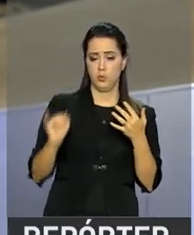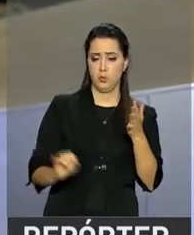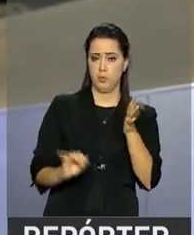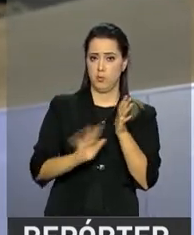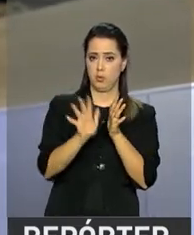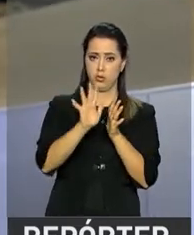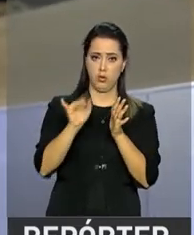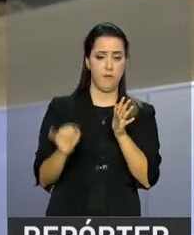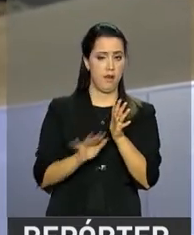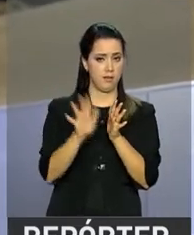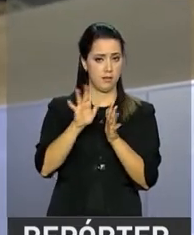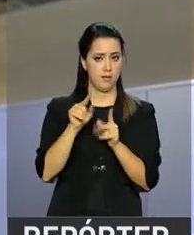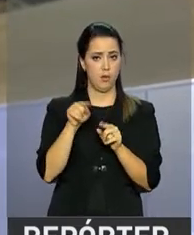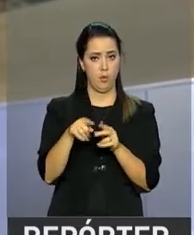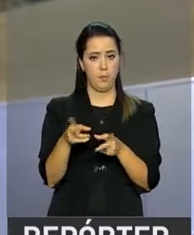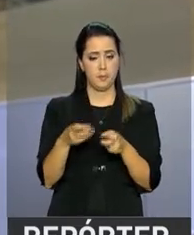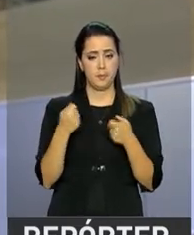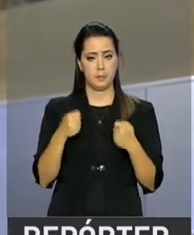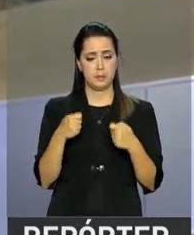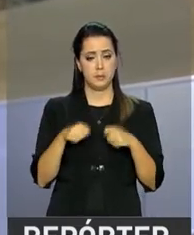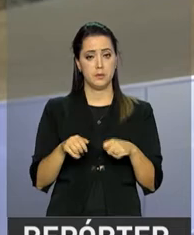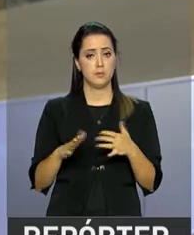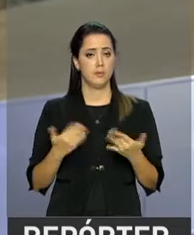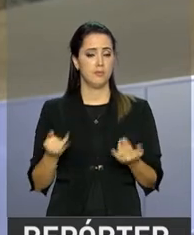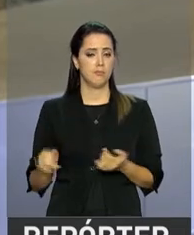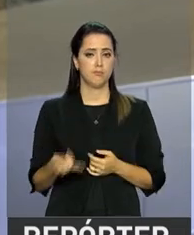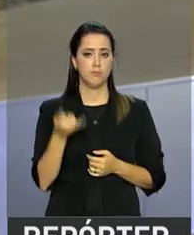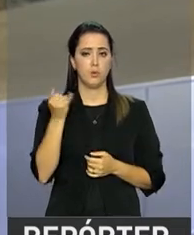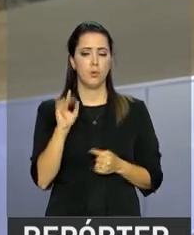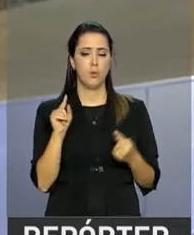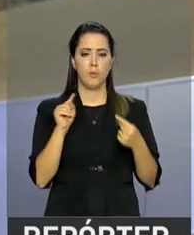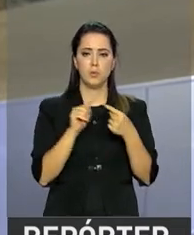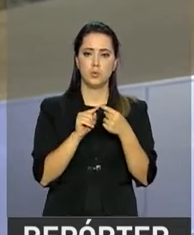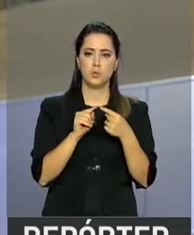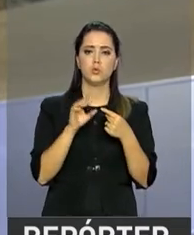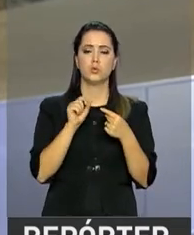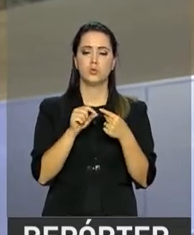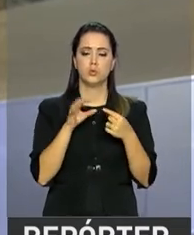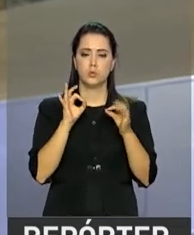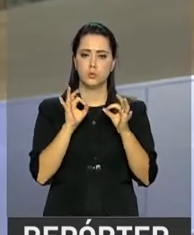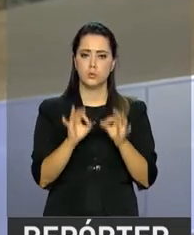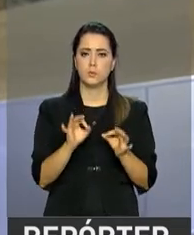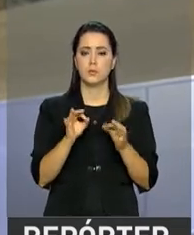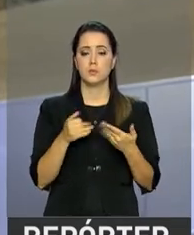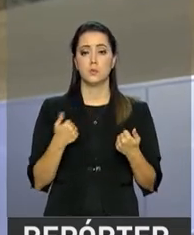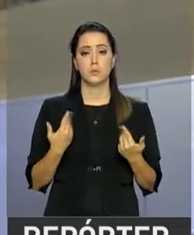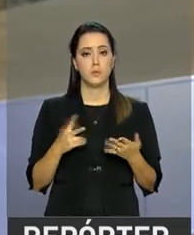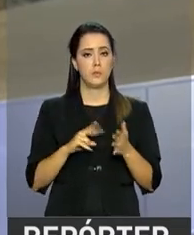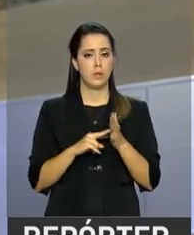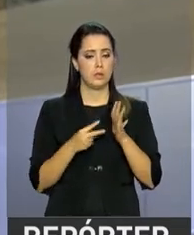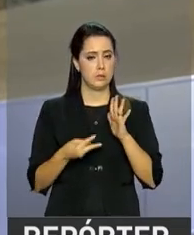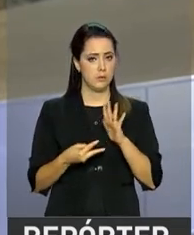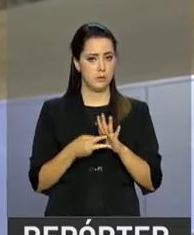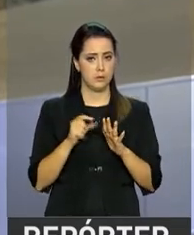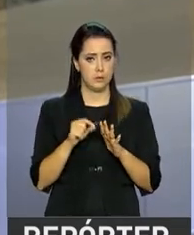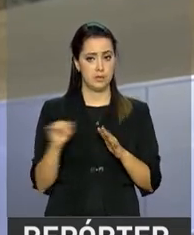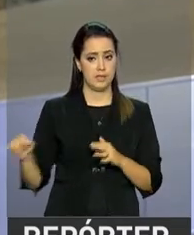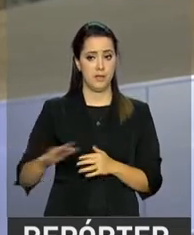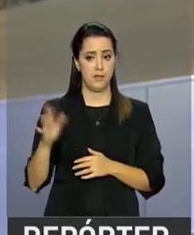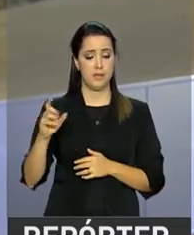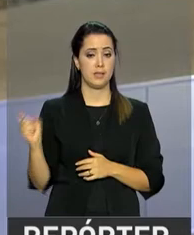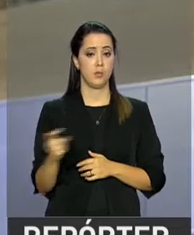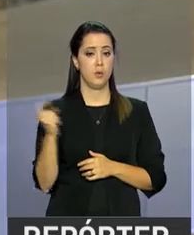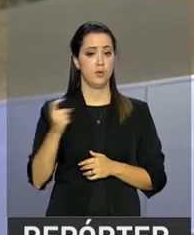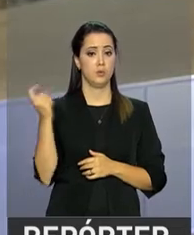utilizar dos juros para que a inflação siga para o centro da meta o que isso significa quando a inflação está muito